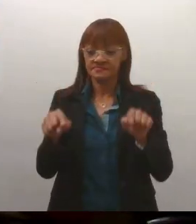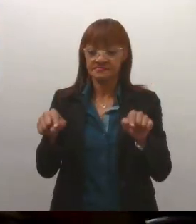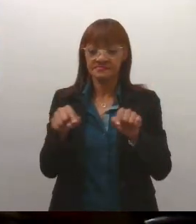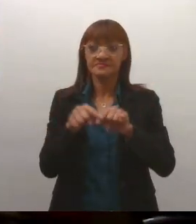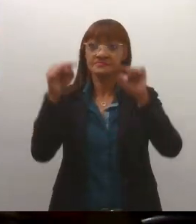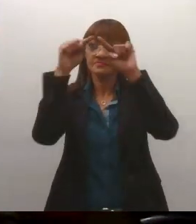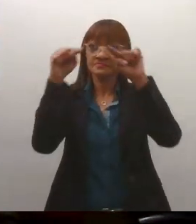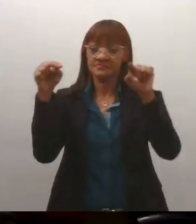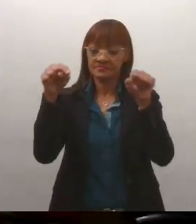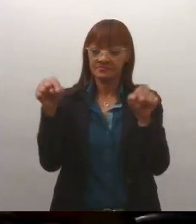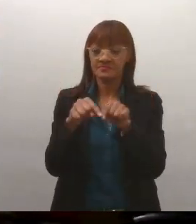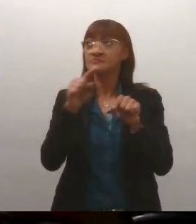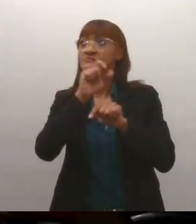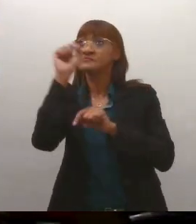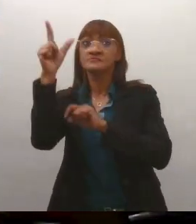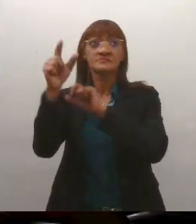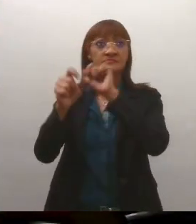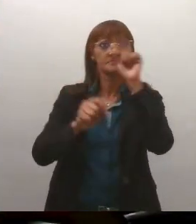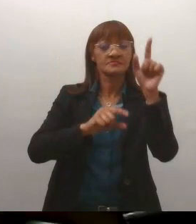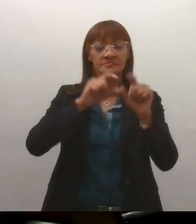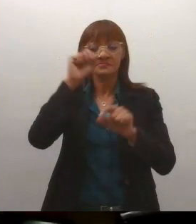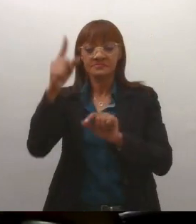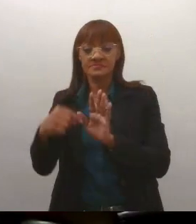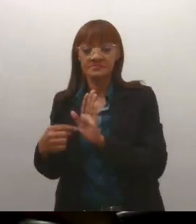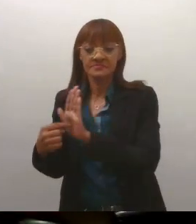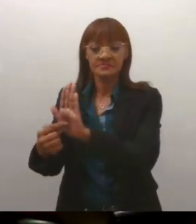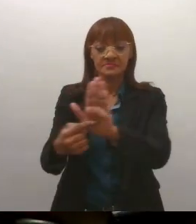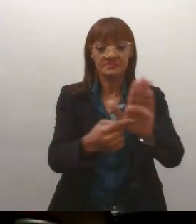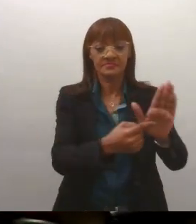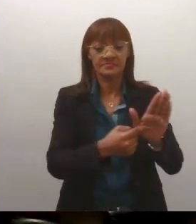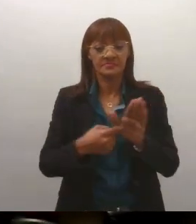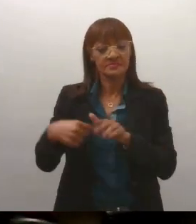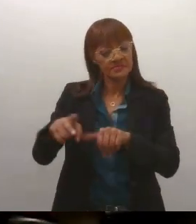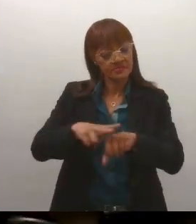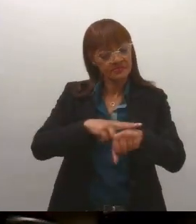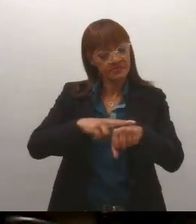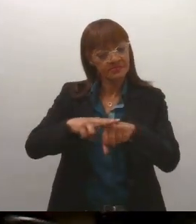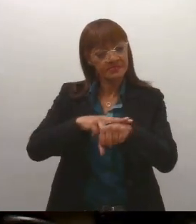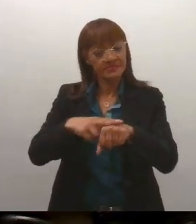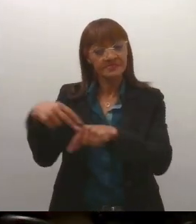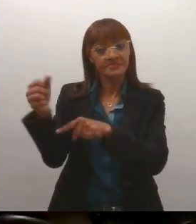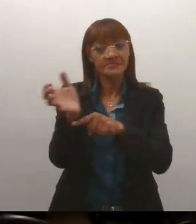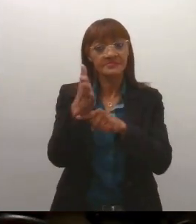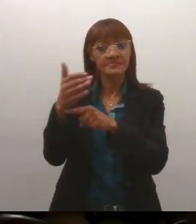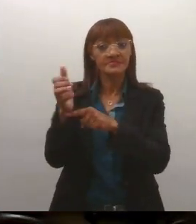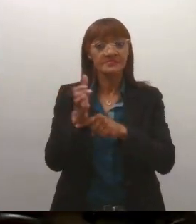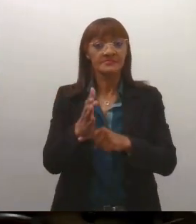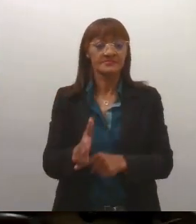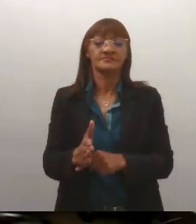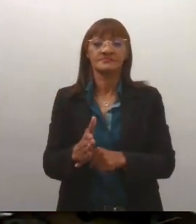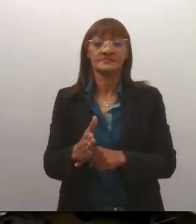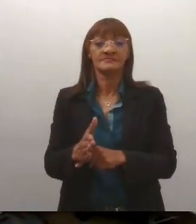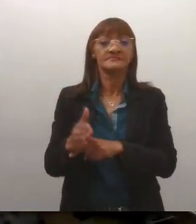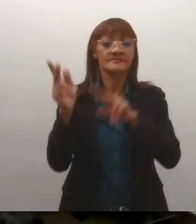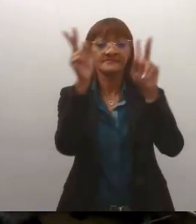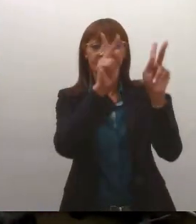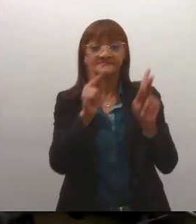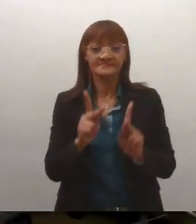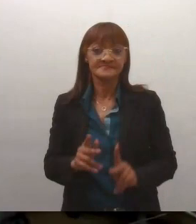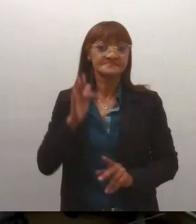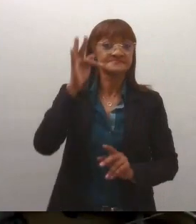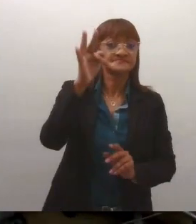desesperado, e digo verde louro desta flâmula, paz no futuro e glória no